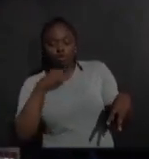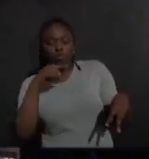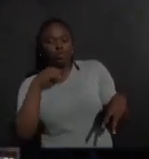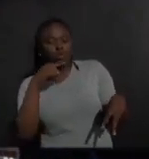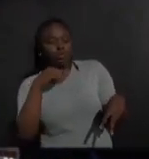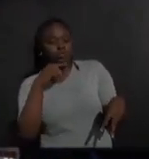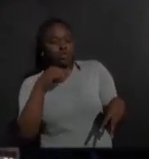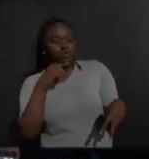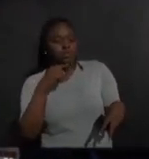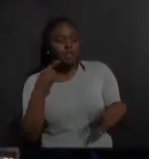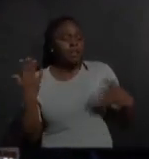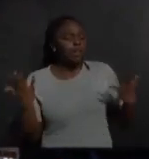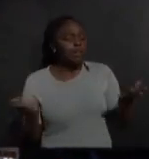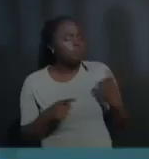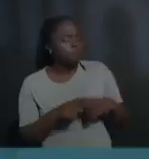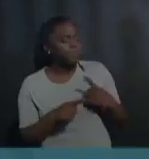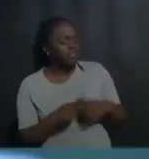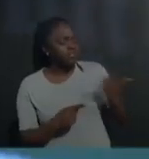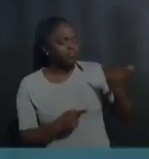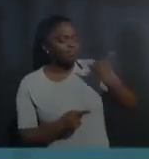para que ele falou isso aqui comigo?